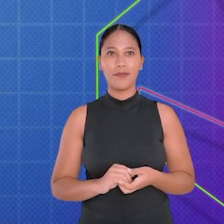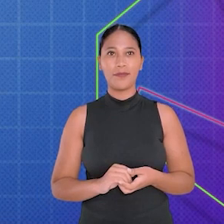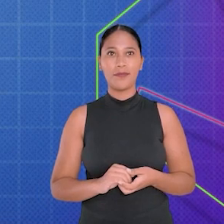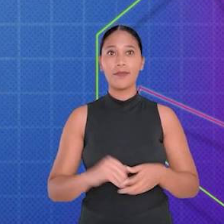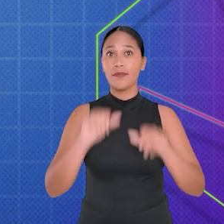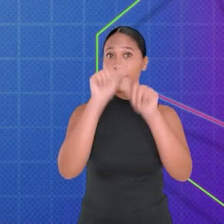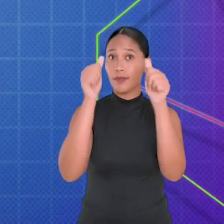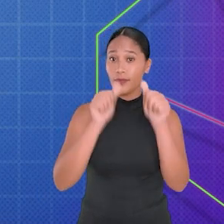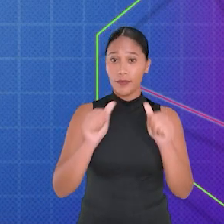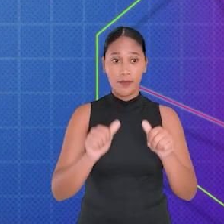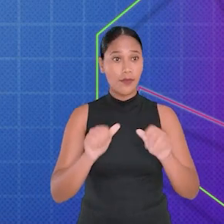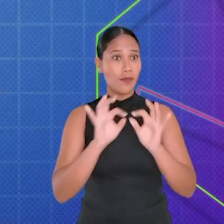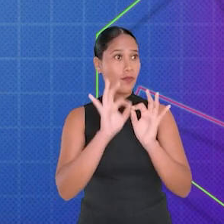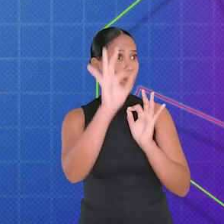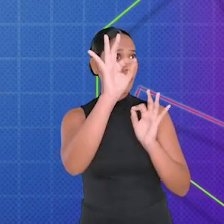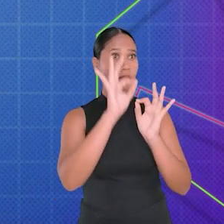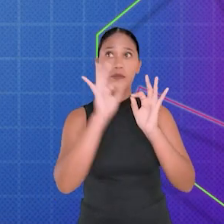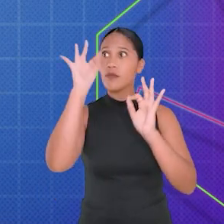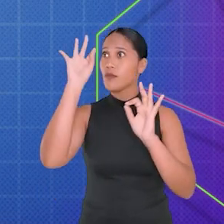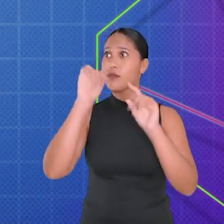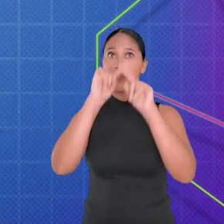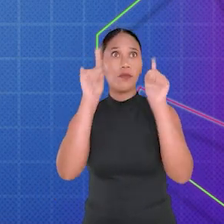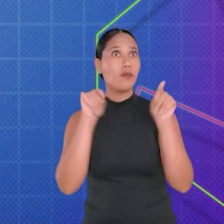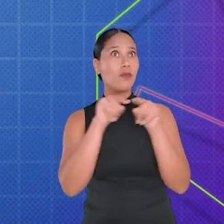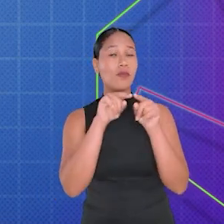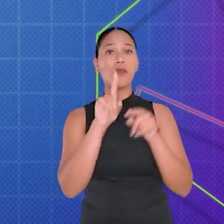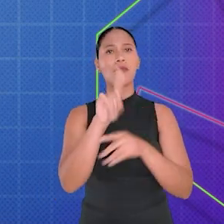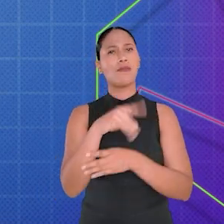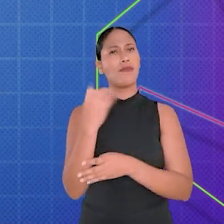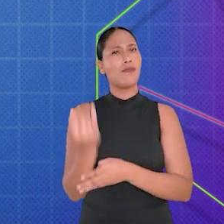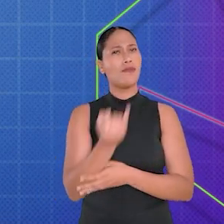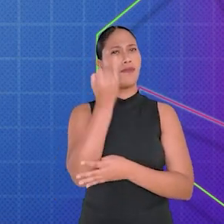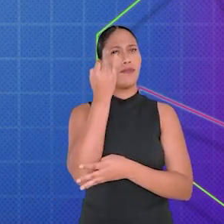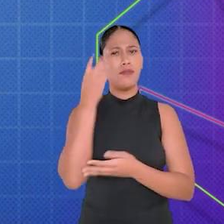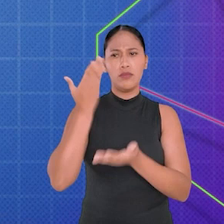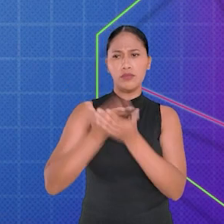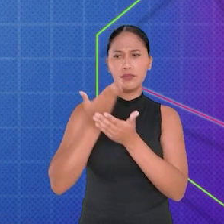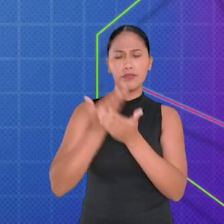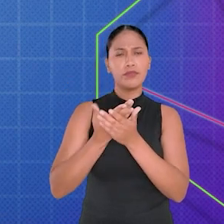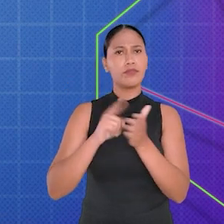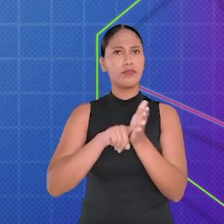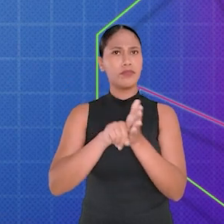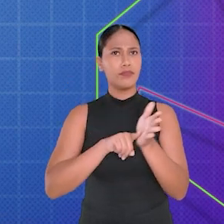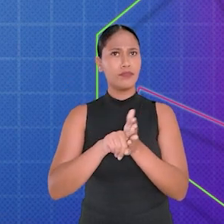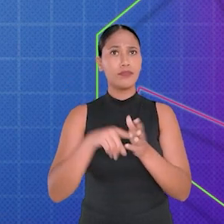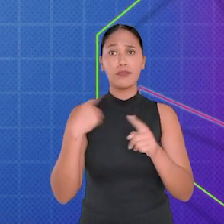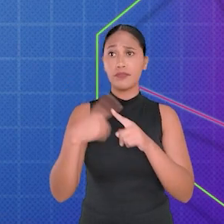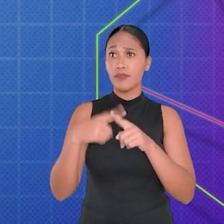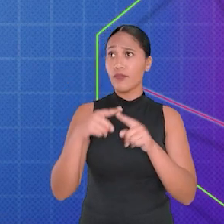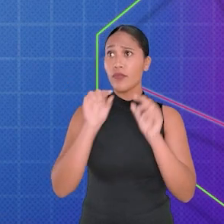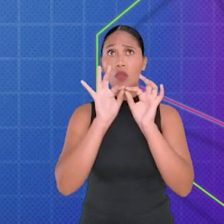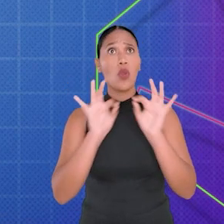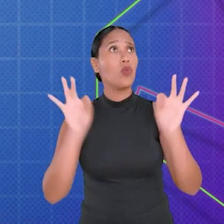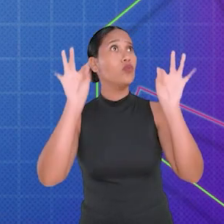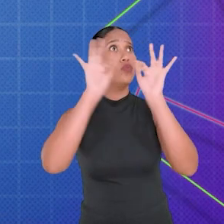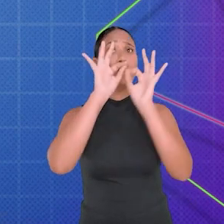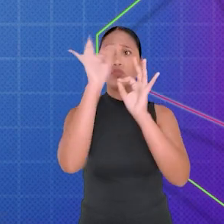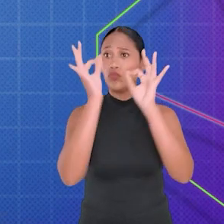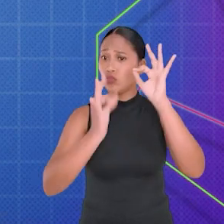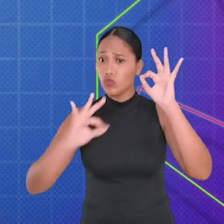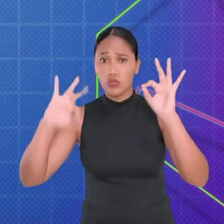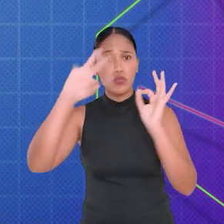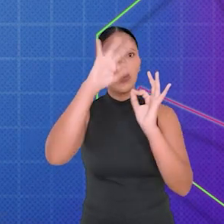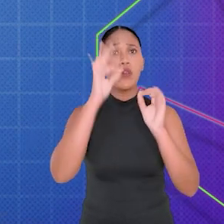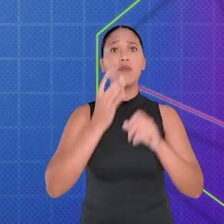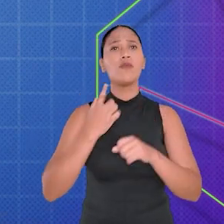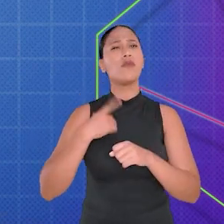jogador. Formas. O estudo de formas no design gráfico é um aspecto crucial na criação dos jogos eletrônicos, pois